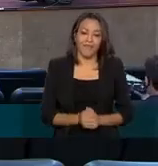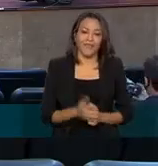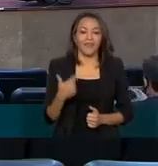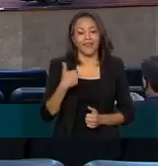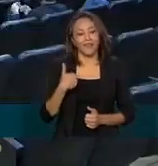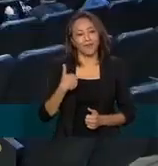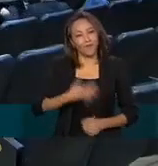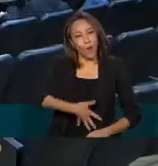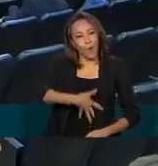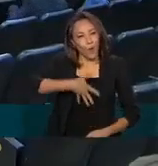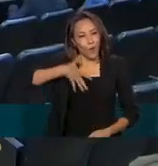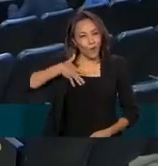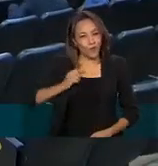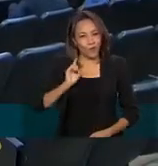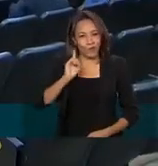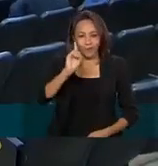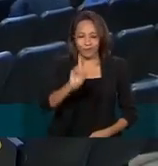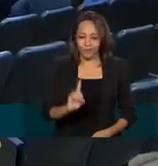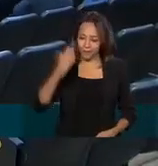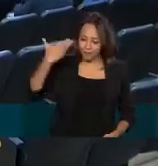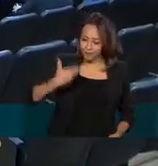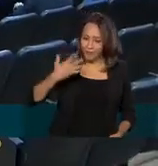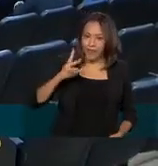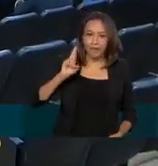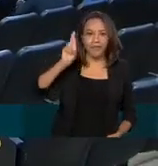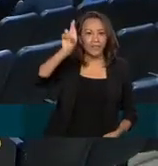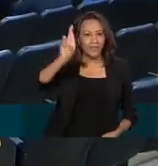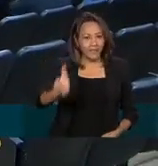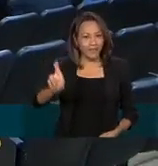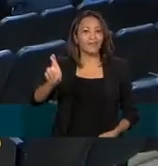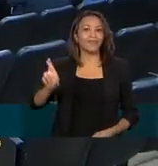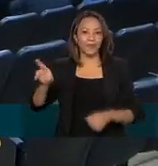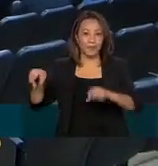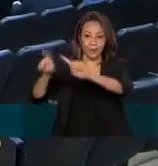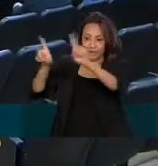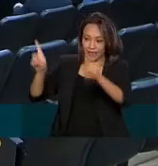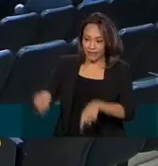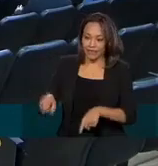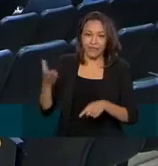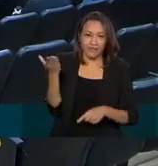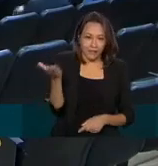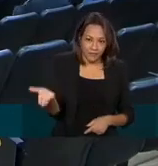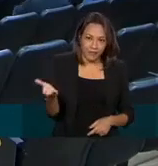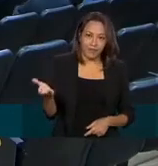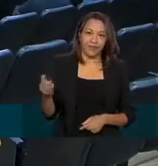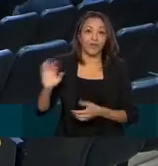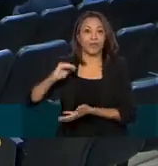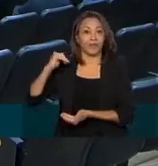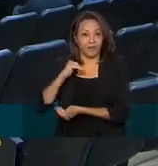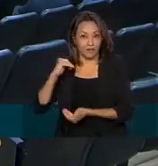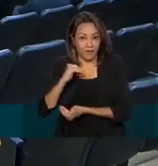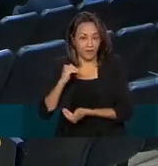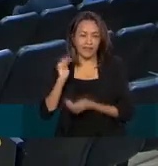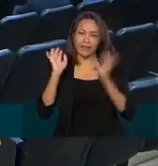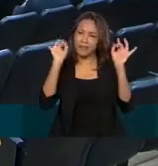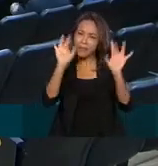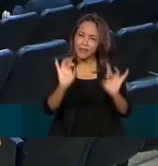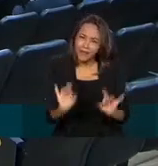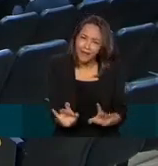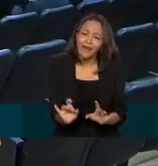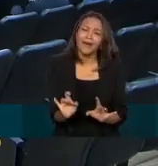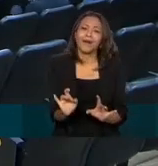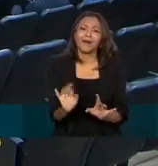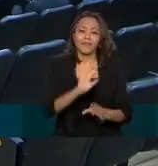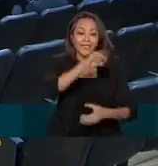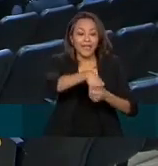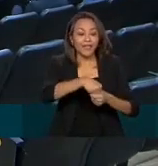estar aqui representando os servidores da Anvisa, representando especialmente os servidores da